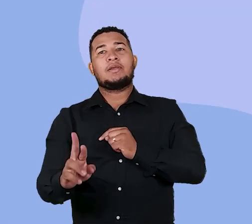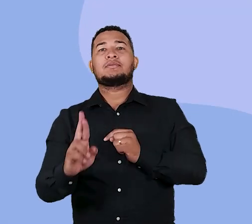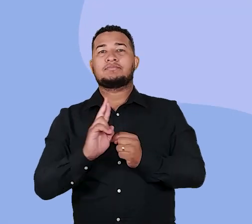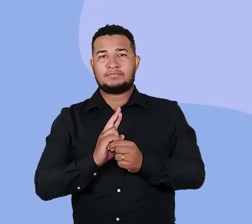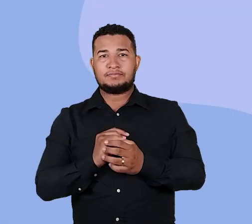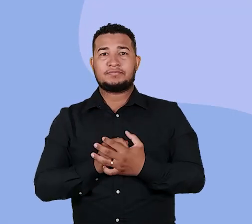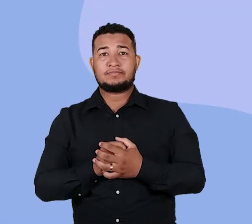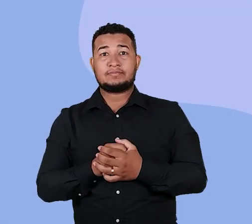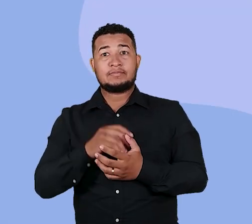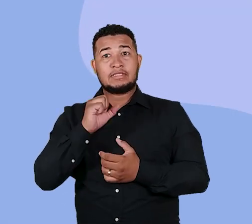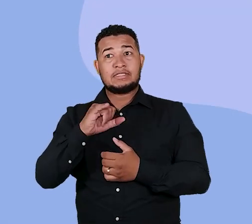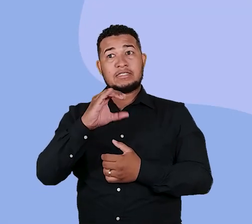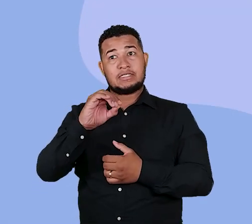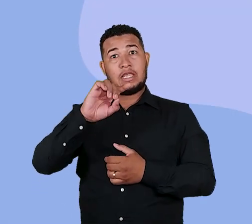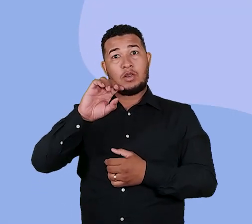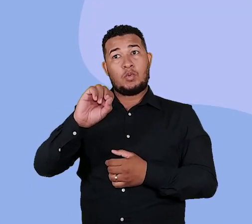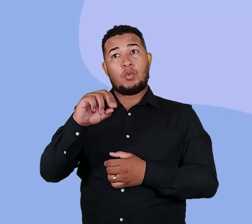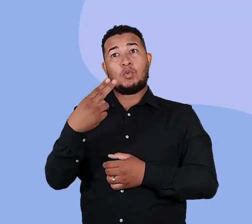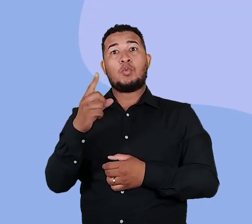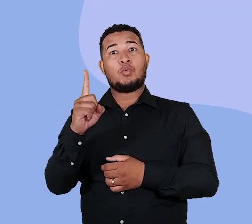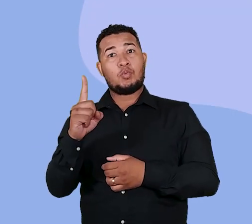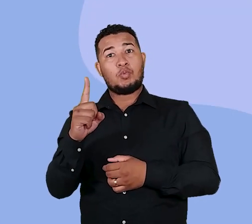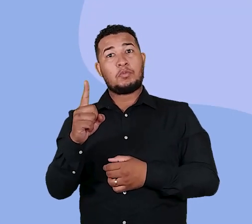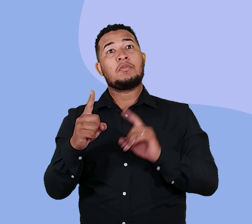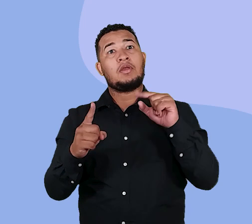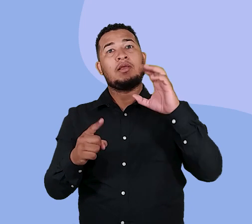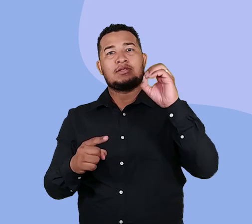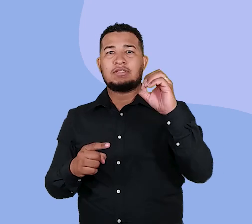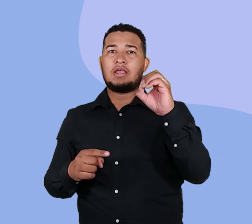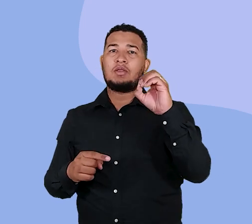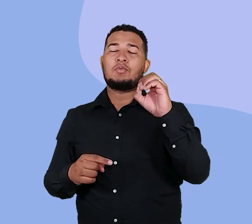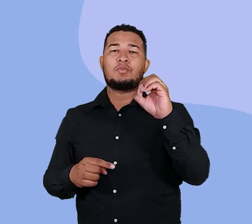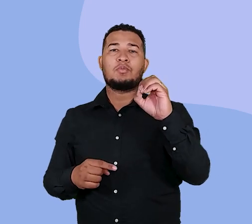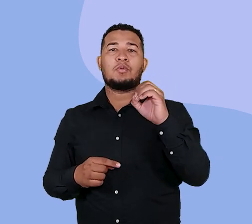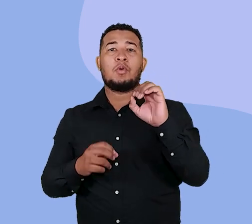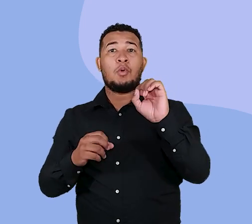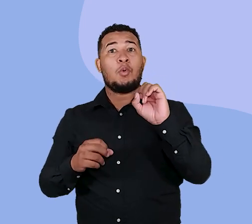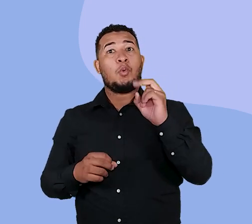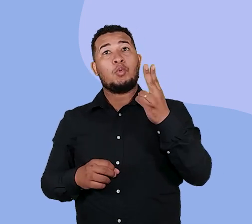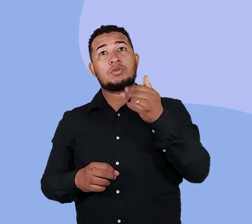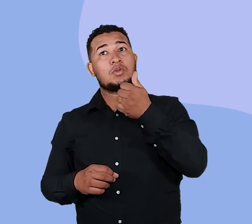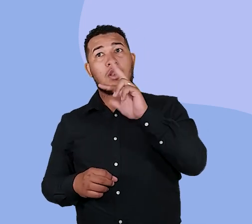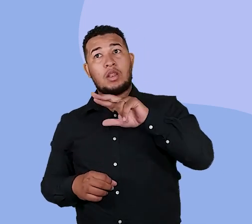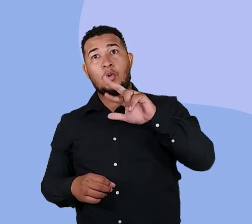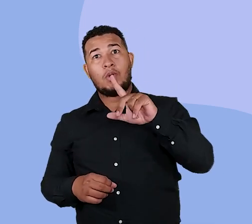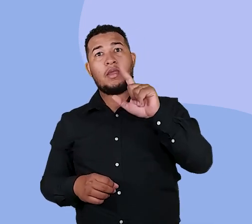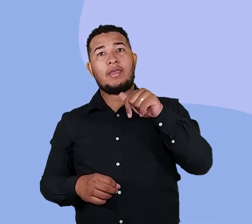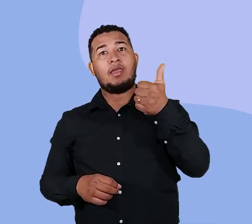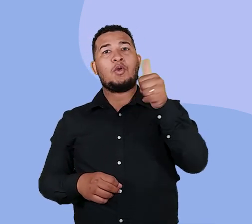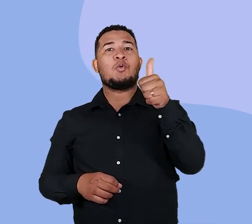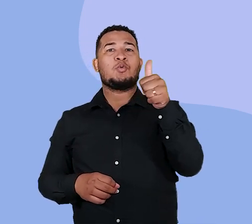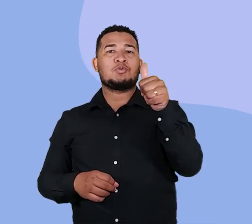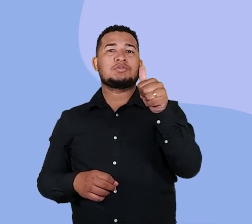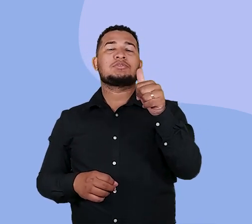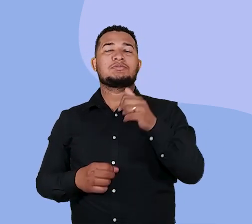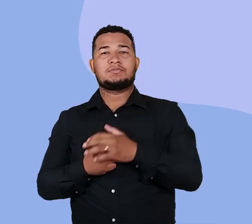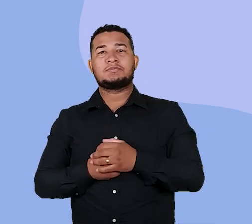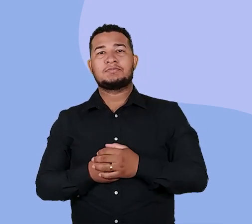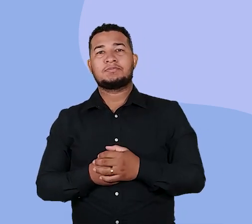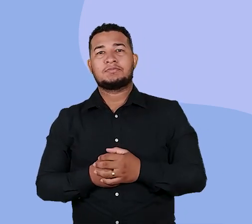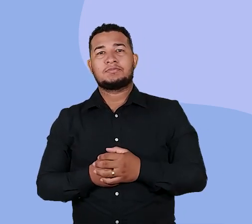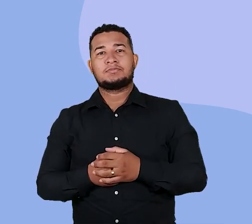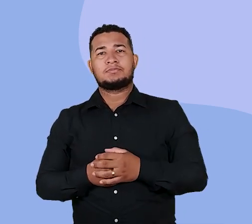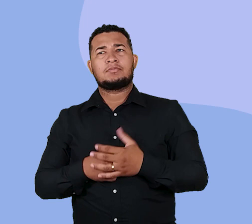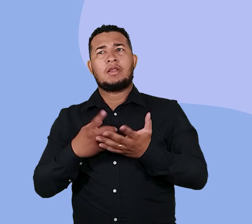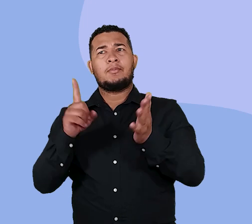anotar o resto. Se for 0 ou 1, o dígito é 0, e se não for, o dígito é o 11 menos o resto. Aí